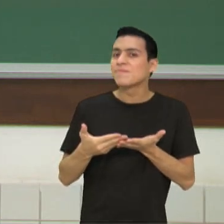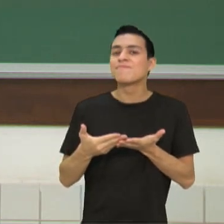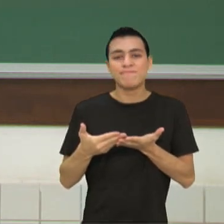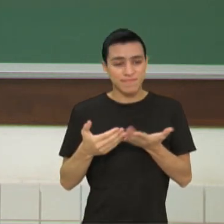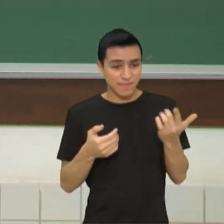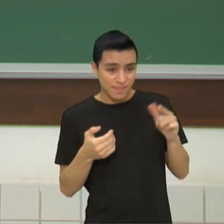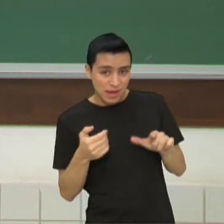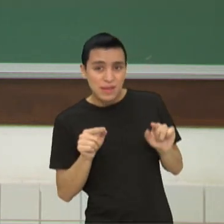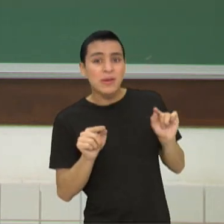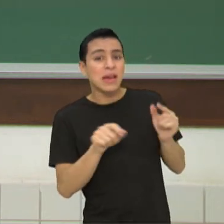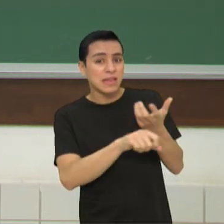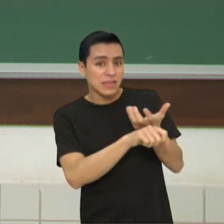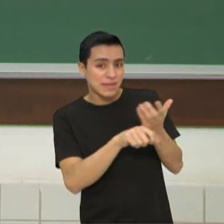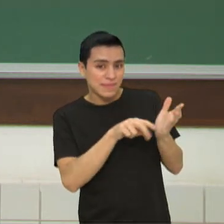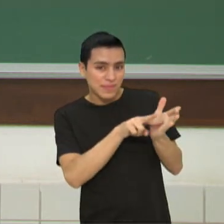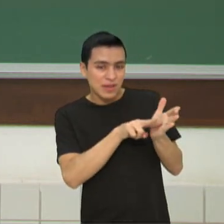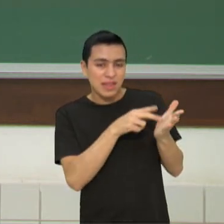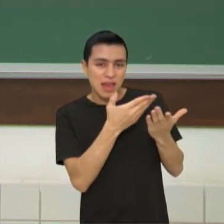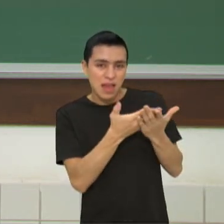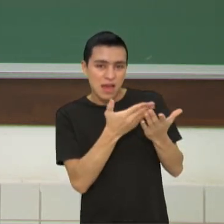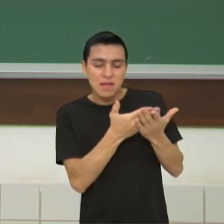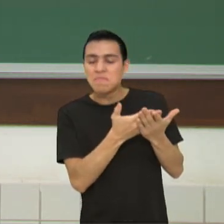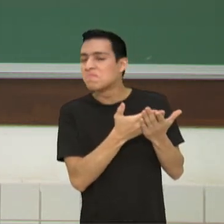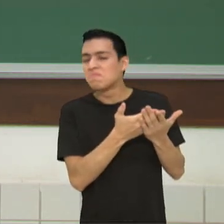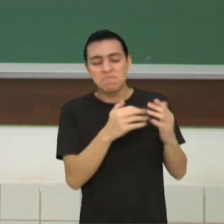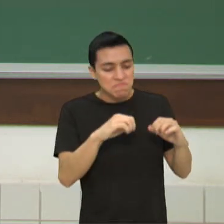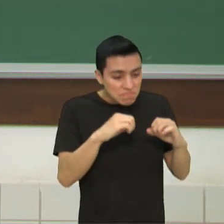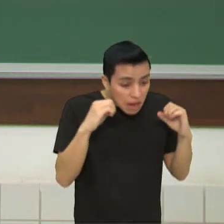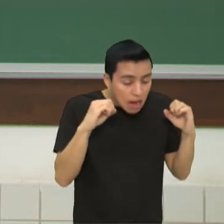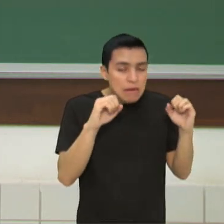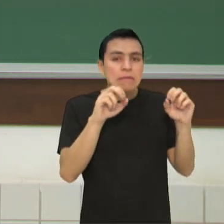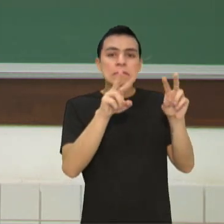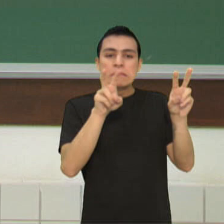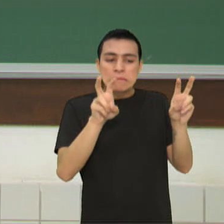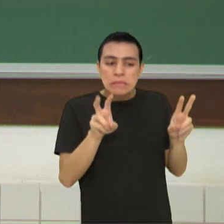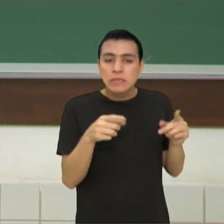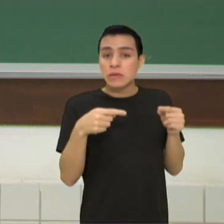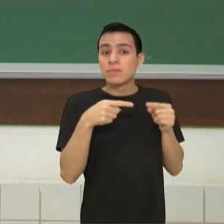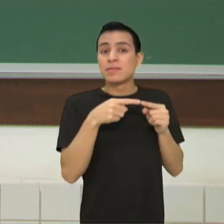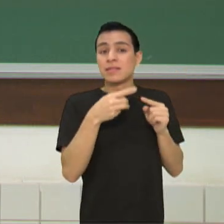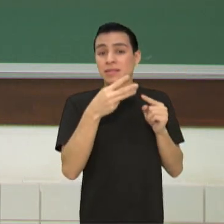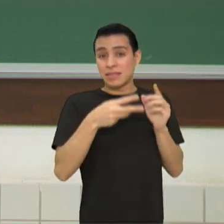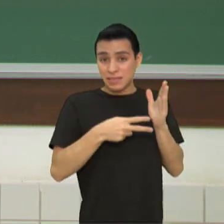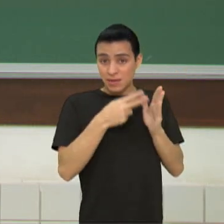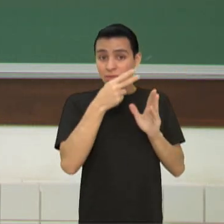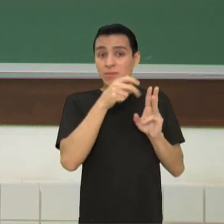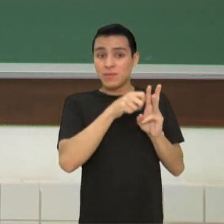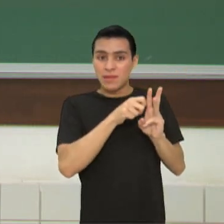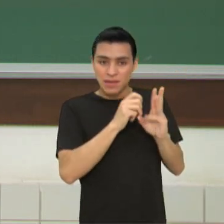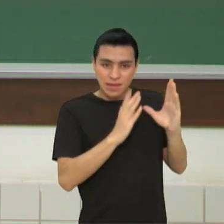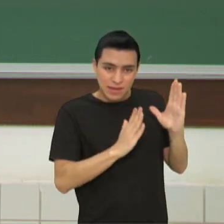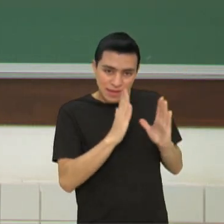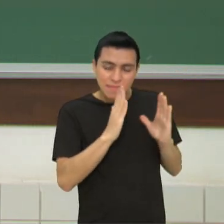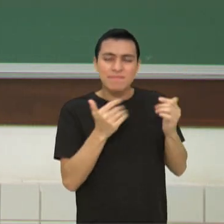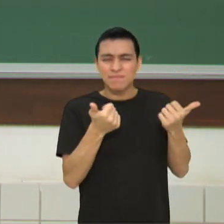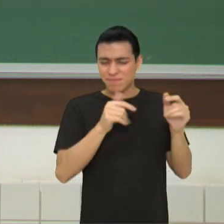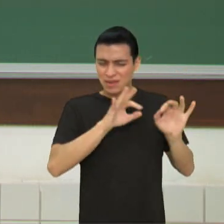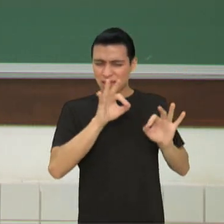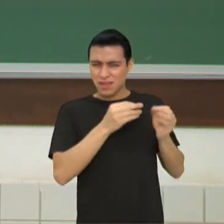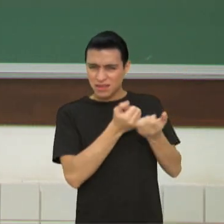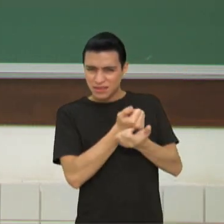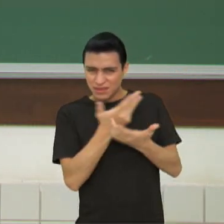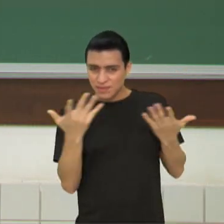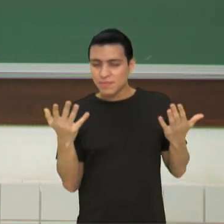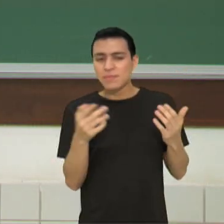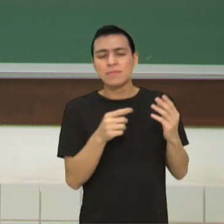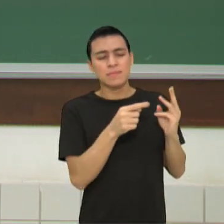de Biologia, entrando nos temas de segundo trimestre planejados já para vocês. Então lembrando, teve todas as